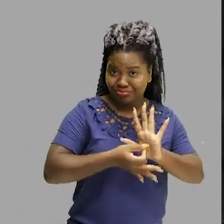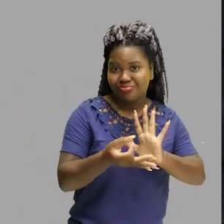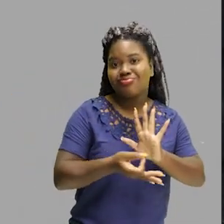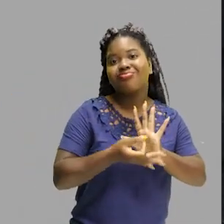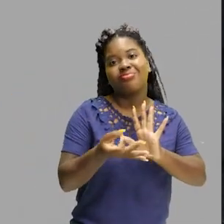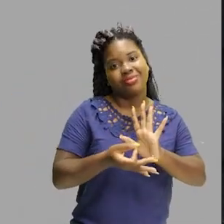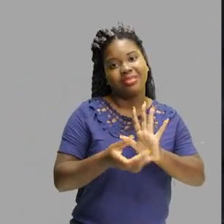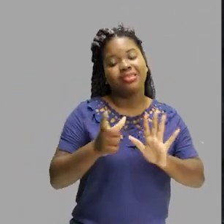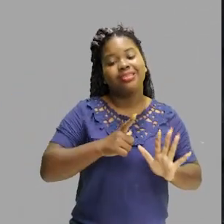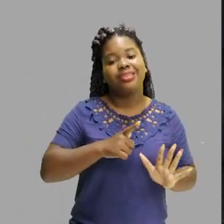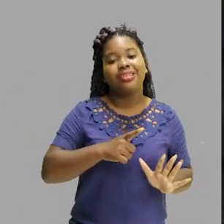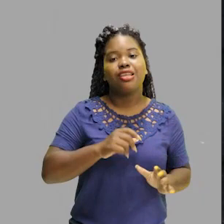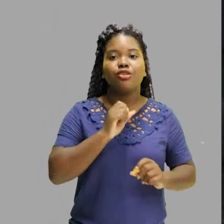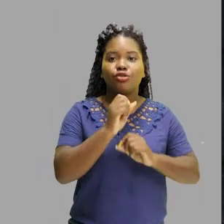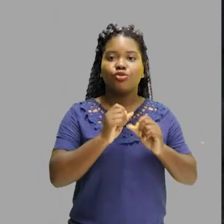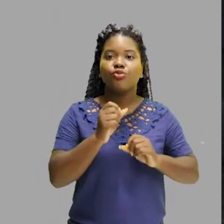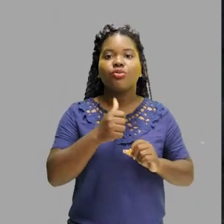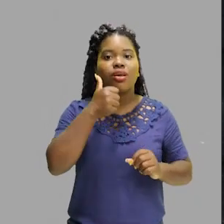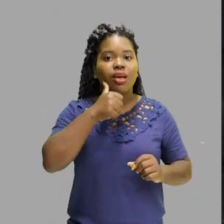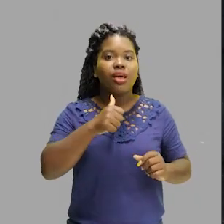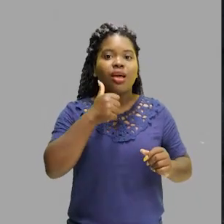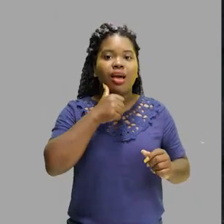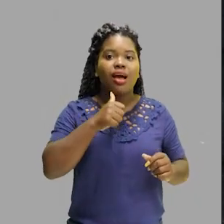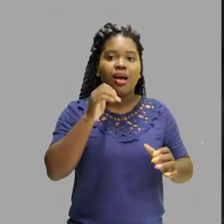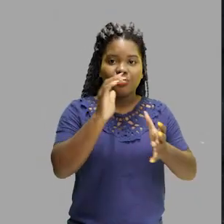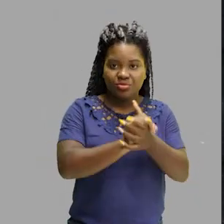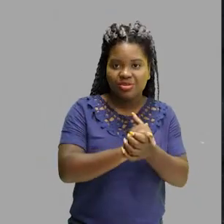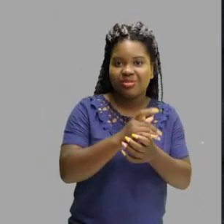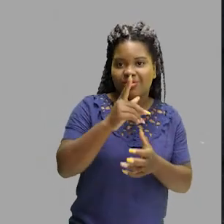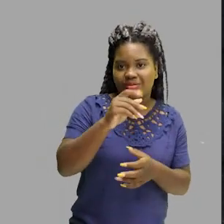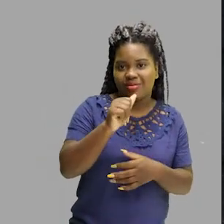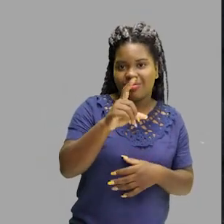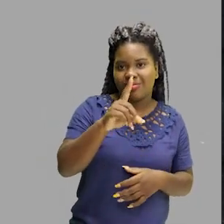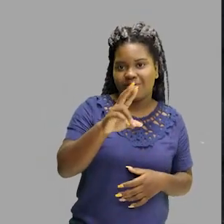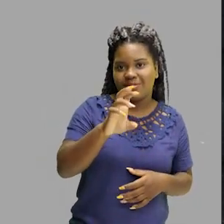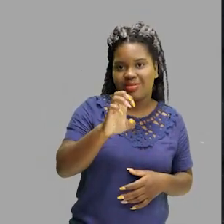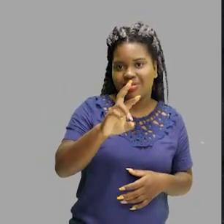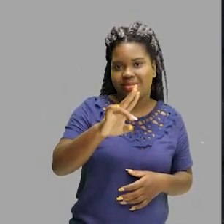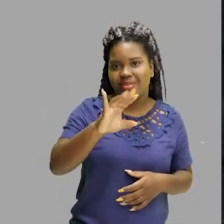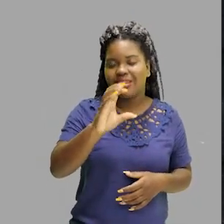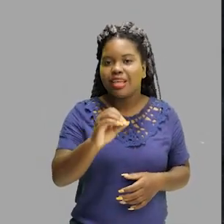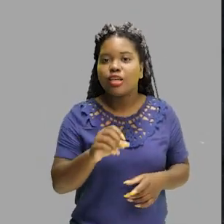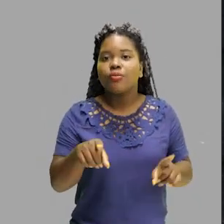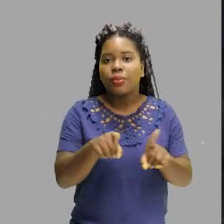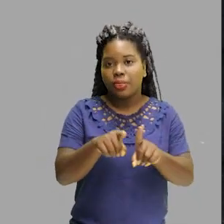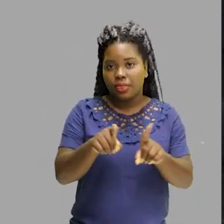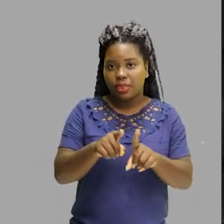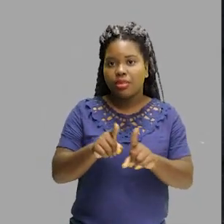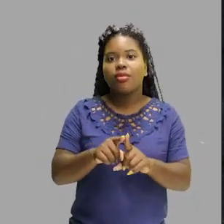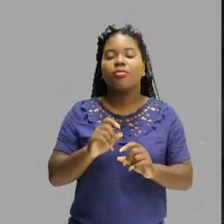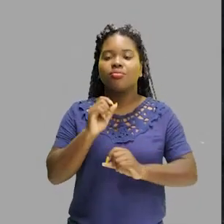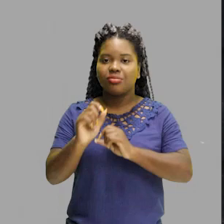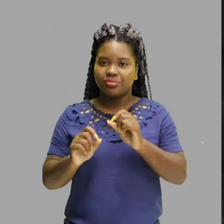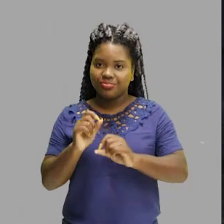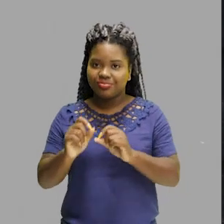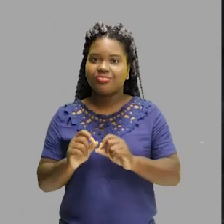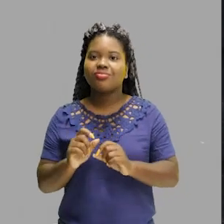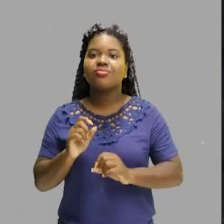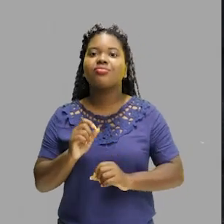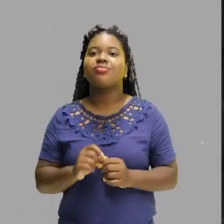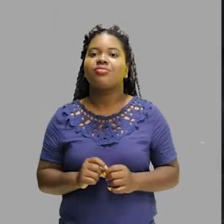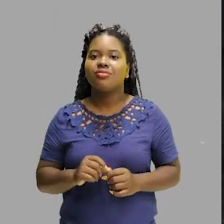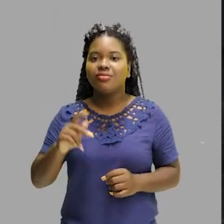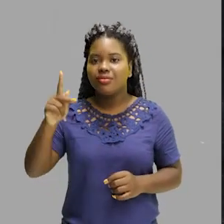temos a mulher do padeiro, que é adúltera, temos o padre e o bispo, que são